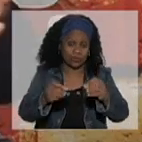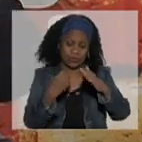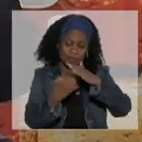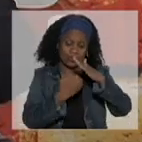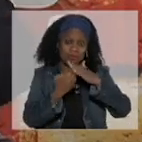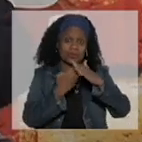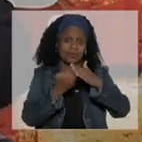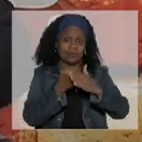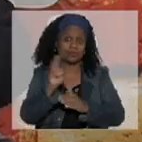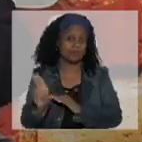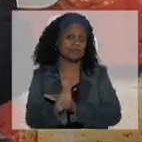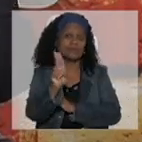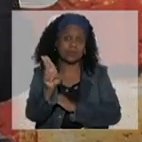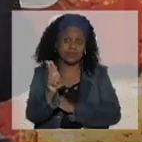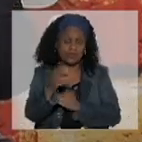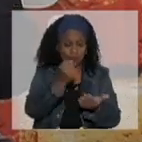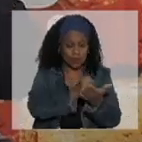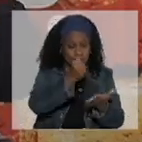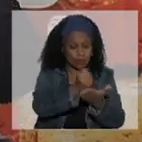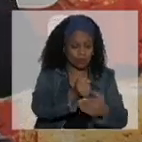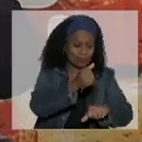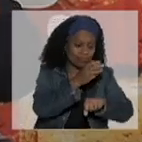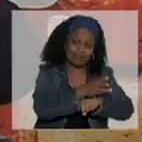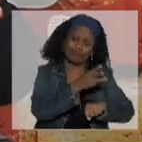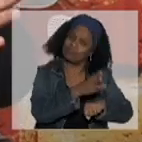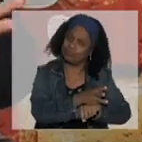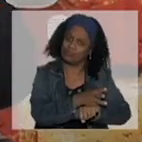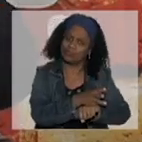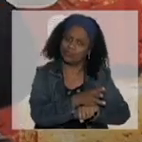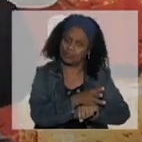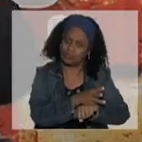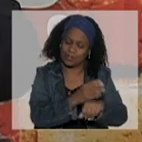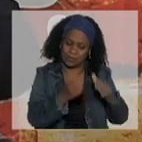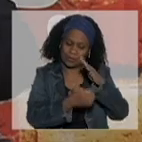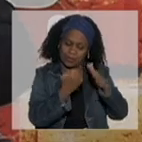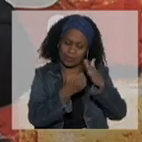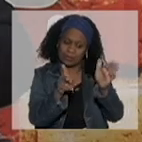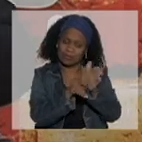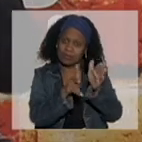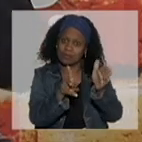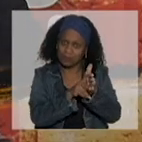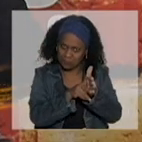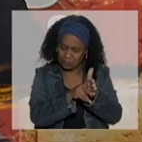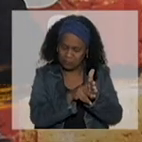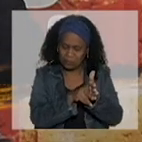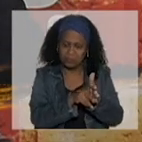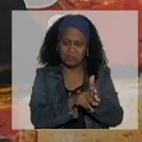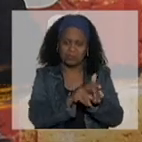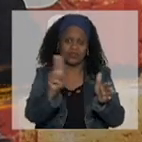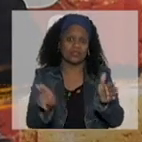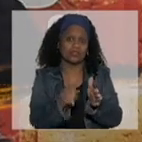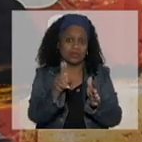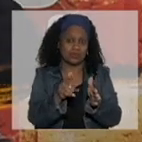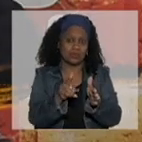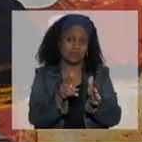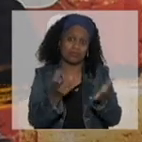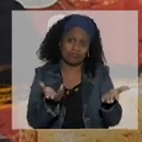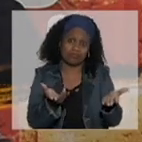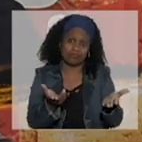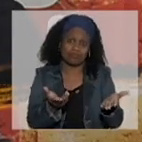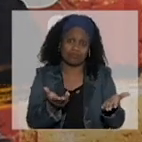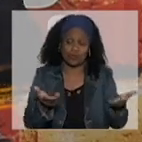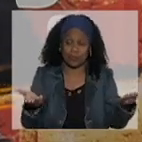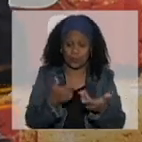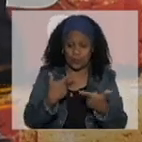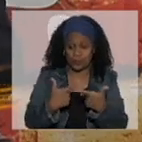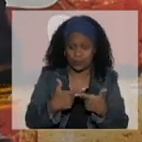ela que só era aplicável nas organizações como todo o público privadas as atividades-meio né dessas empresas dessas